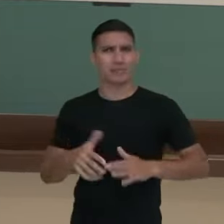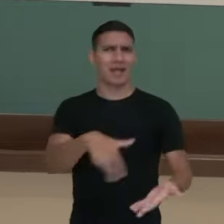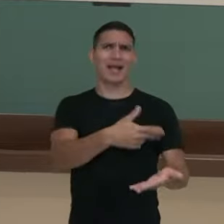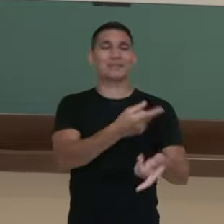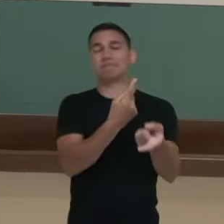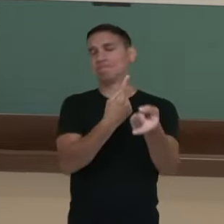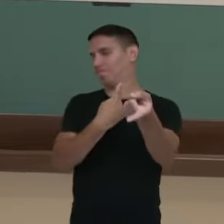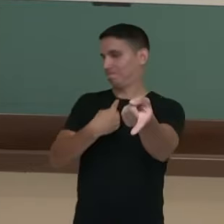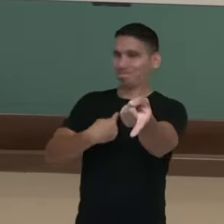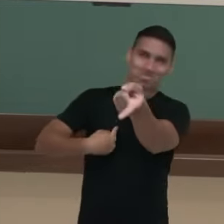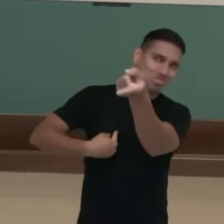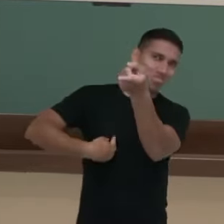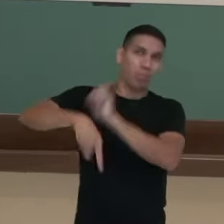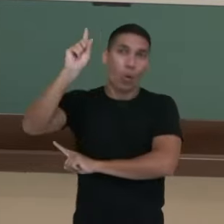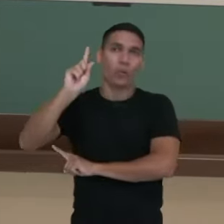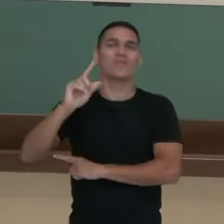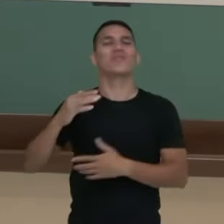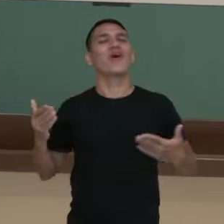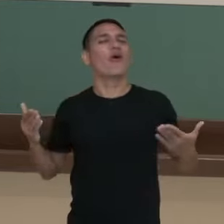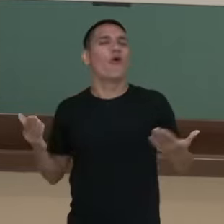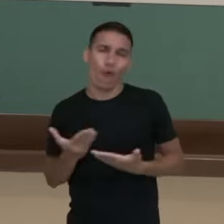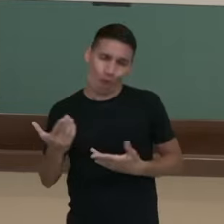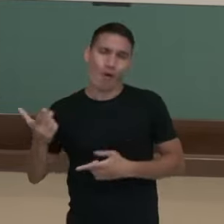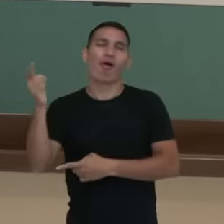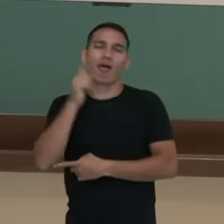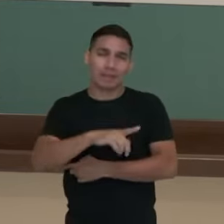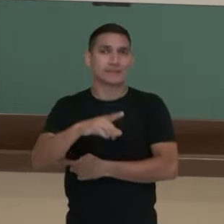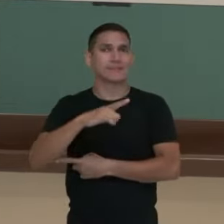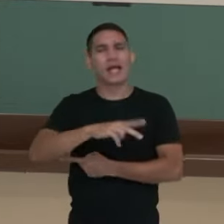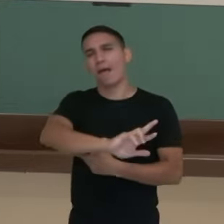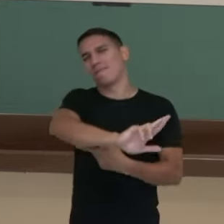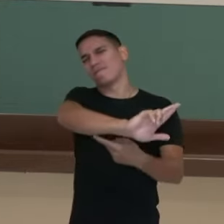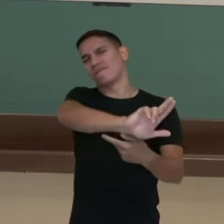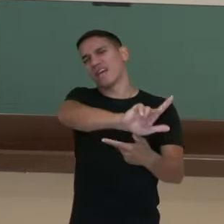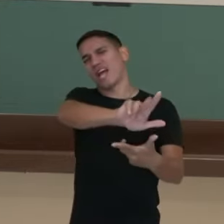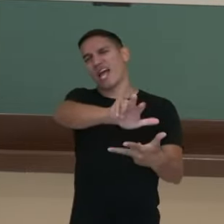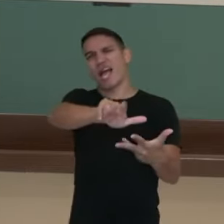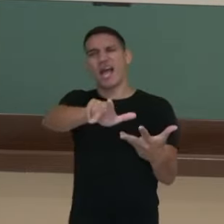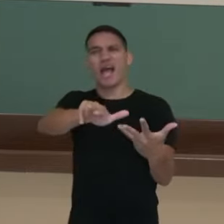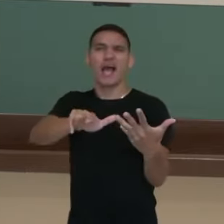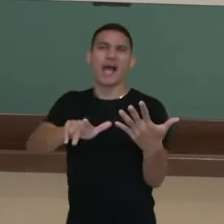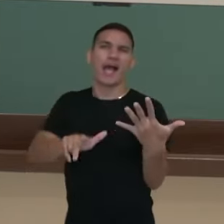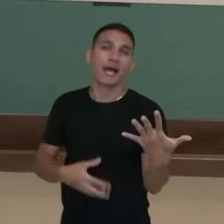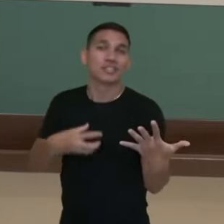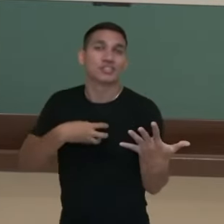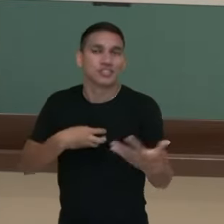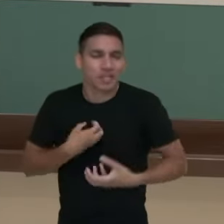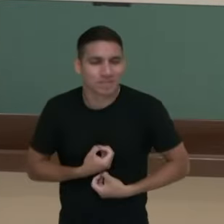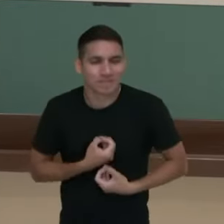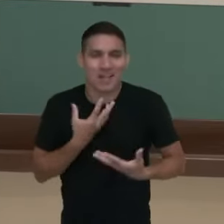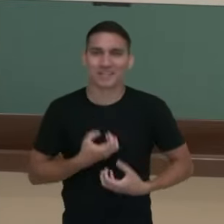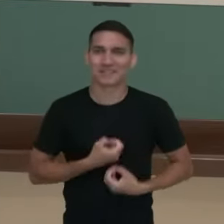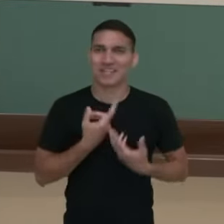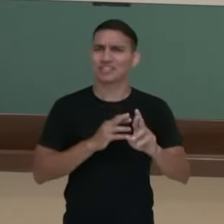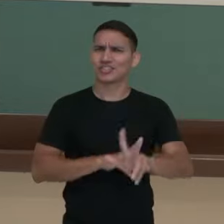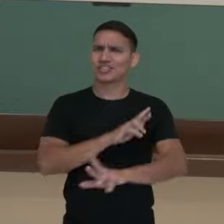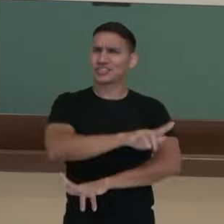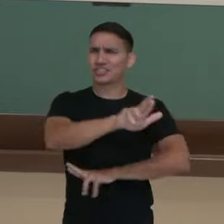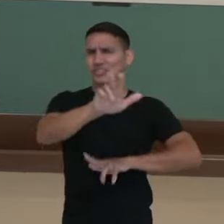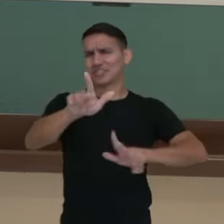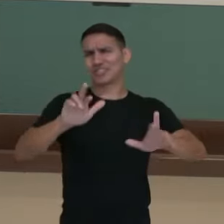e atualmente existem muitos estilos ou manifestações diferentes de